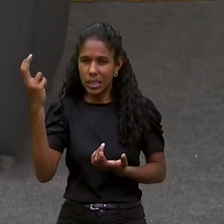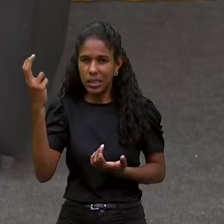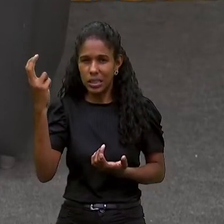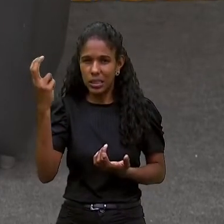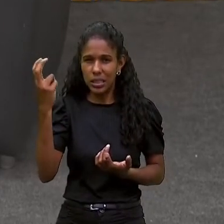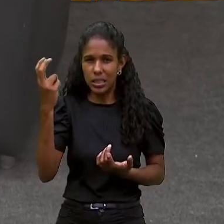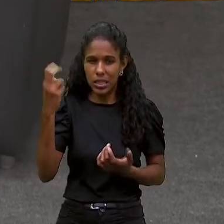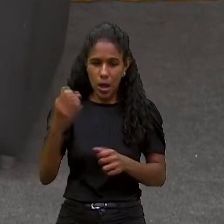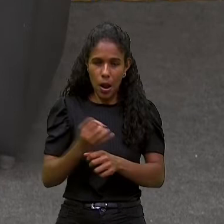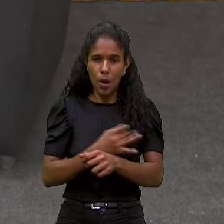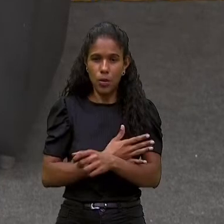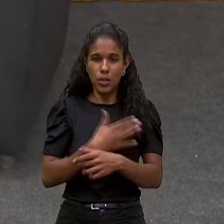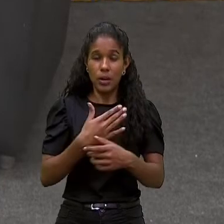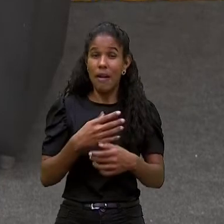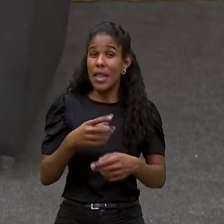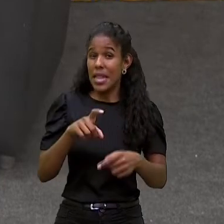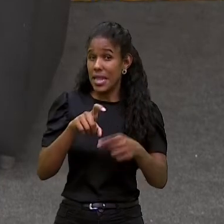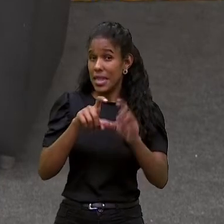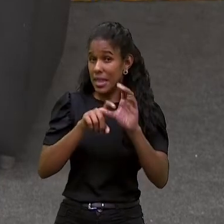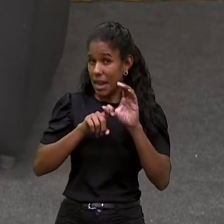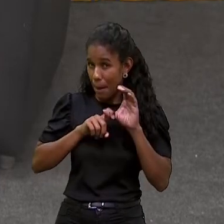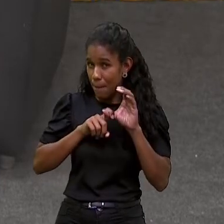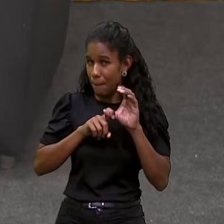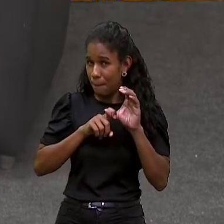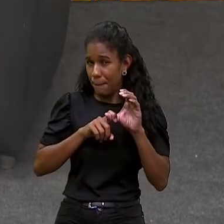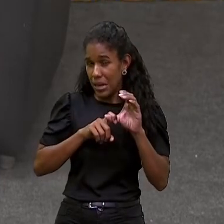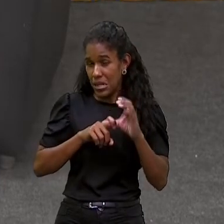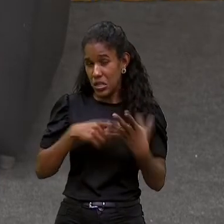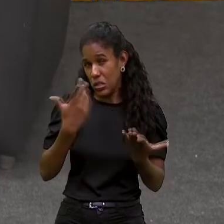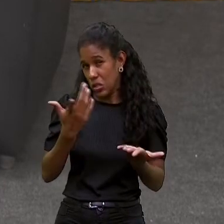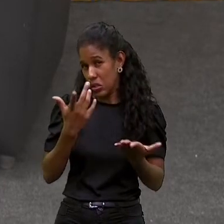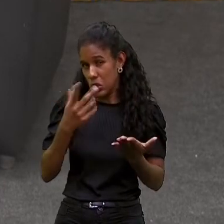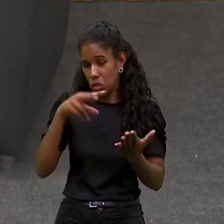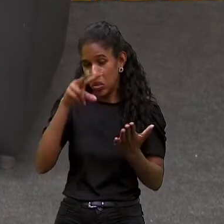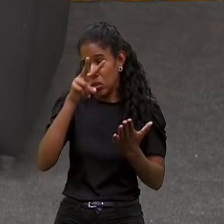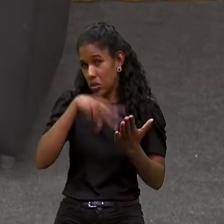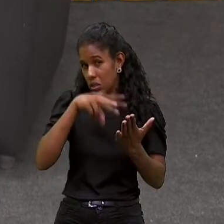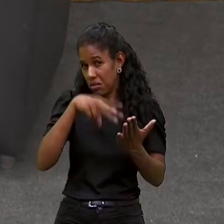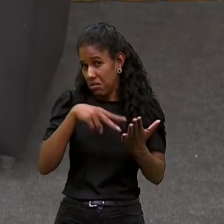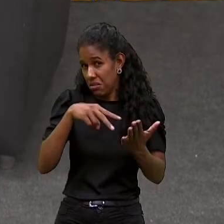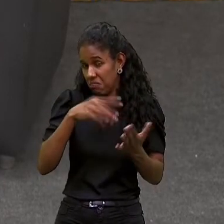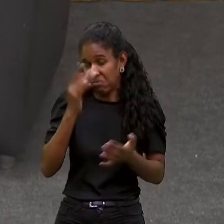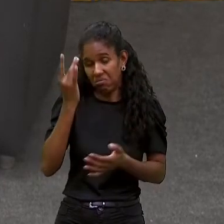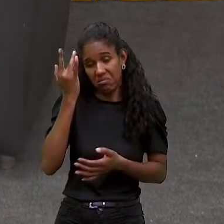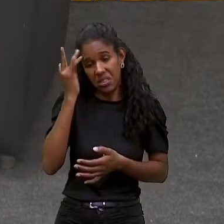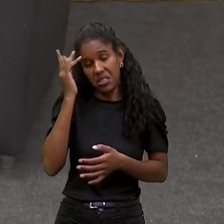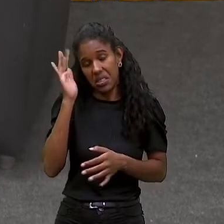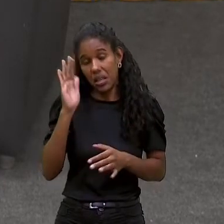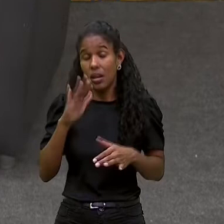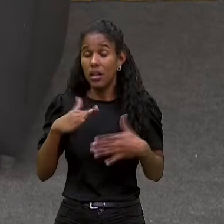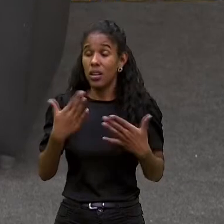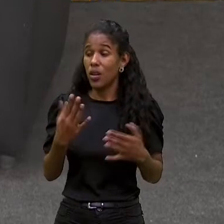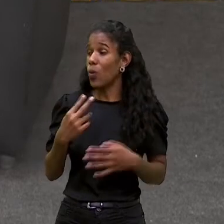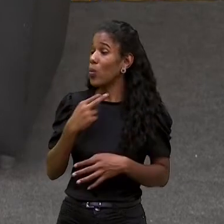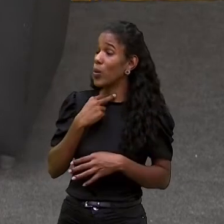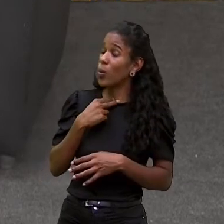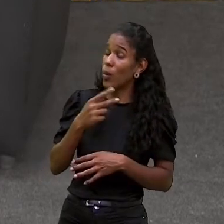vida. Então, eu não posso dizer que quem lê que é mais